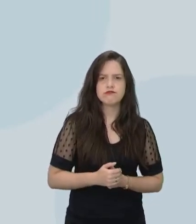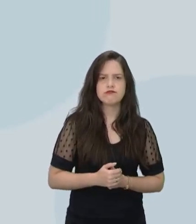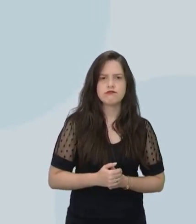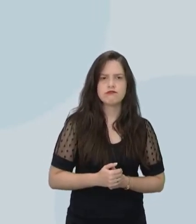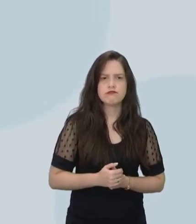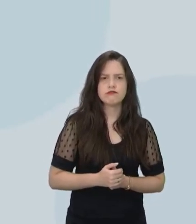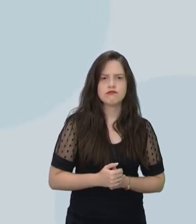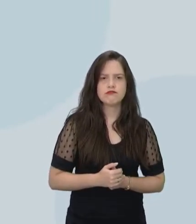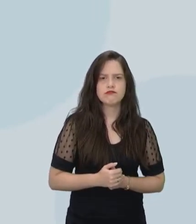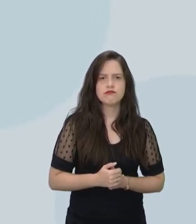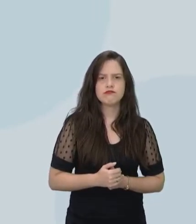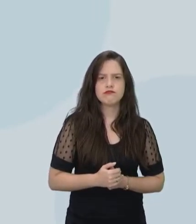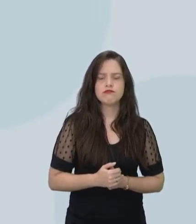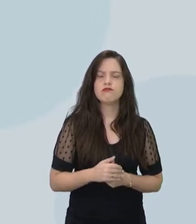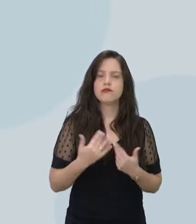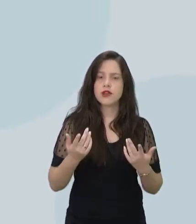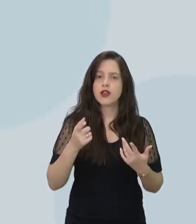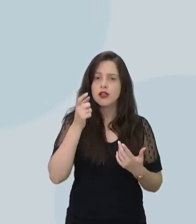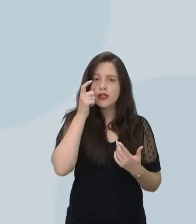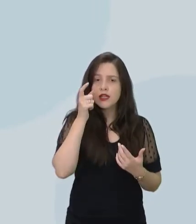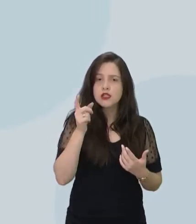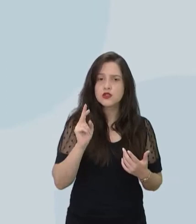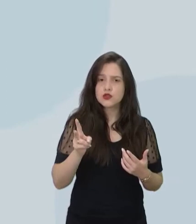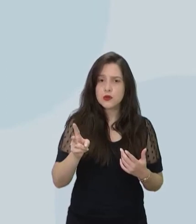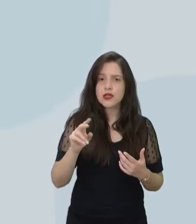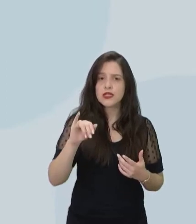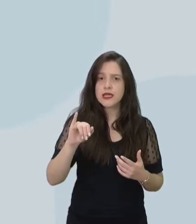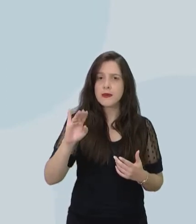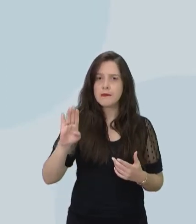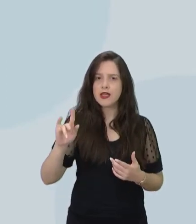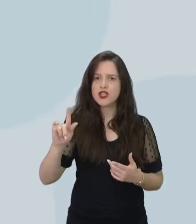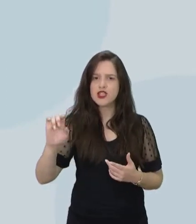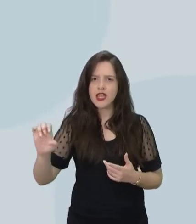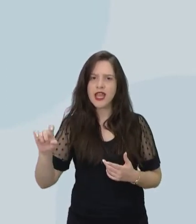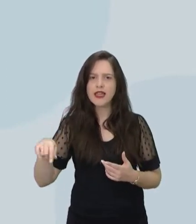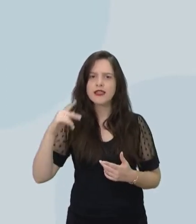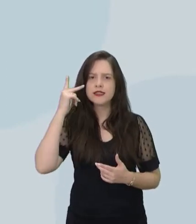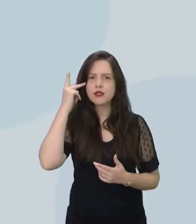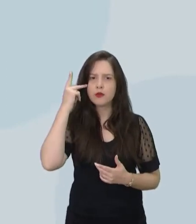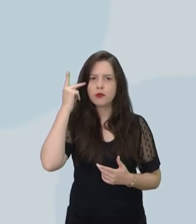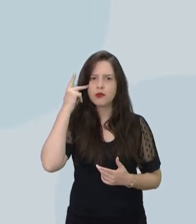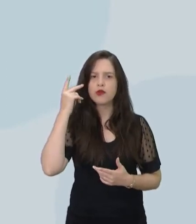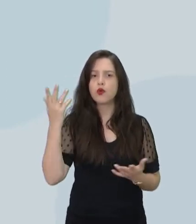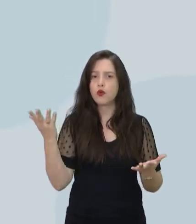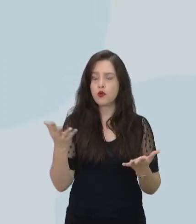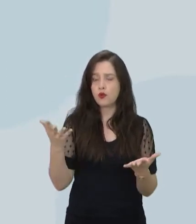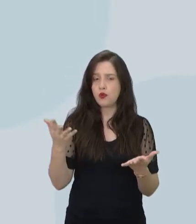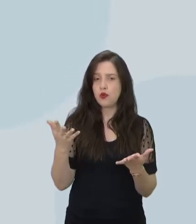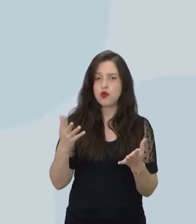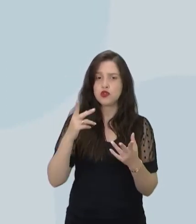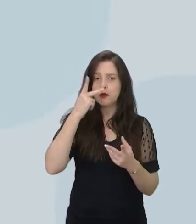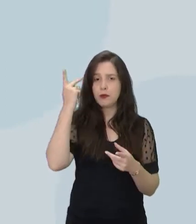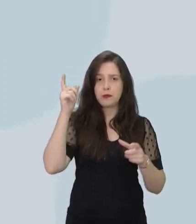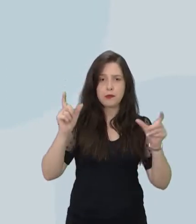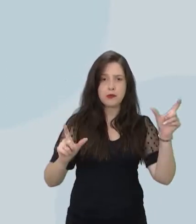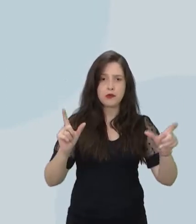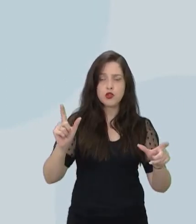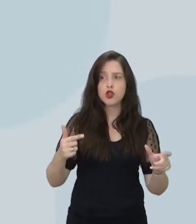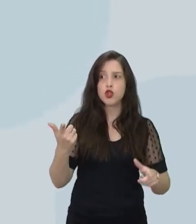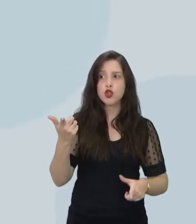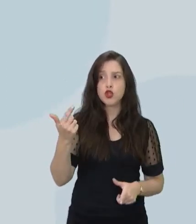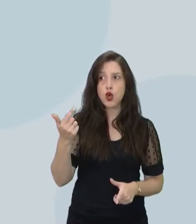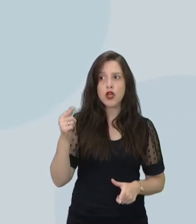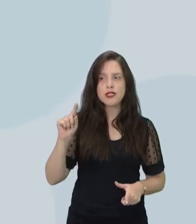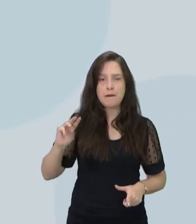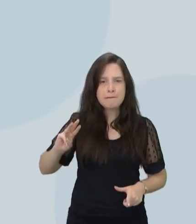que interessante, lá no dado do IBGE, a gente consegue ver que a cidade de São Paulo tem hoje uma população estimada de 12 milhões,